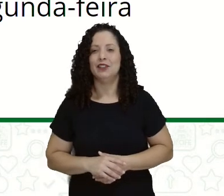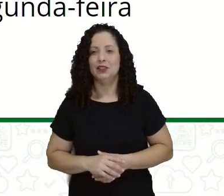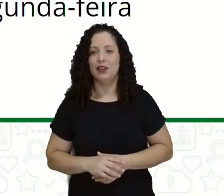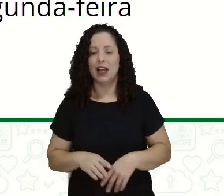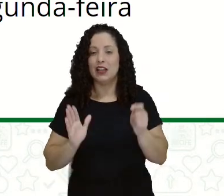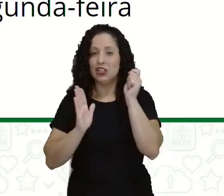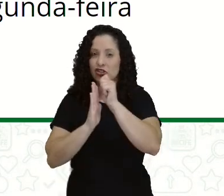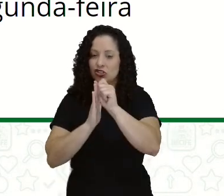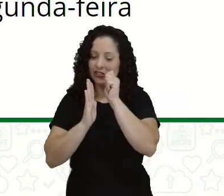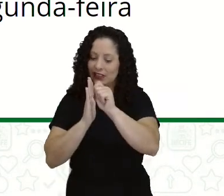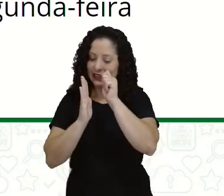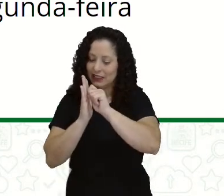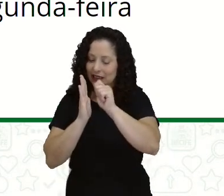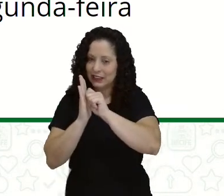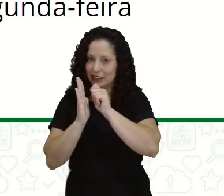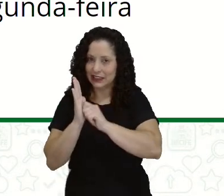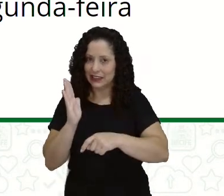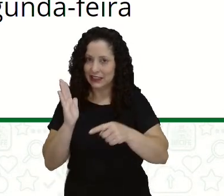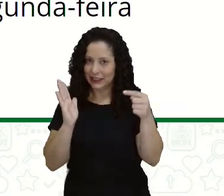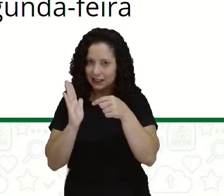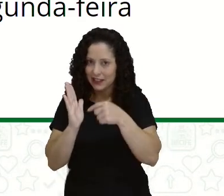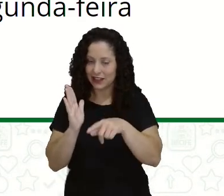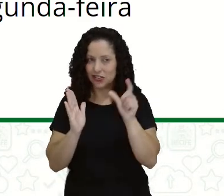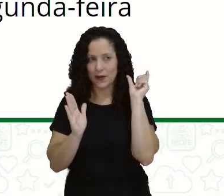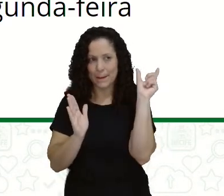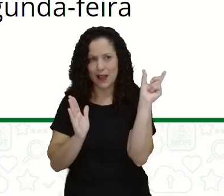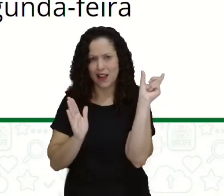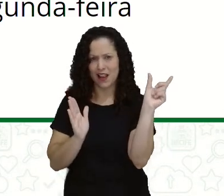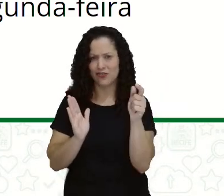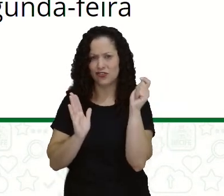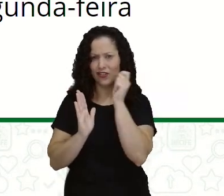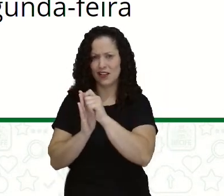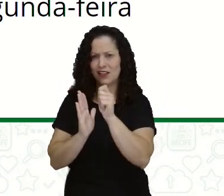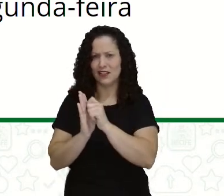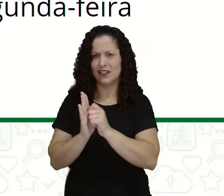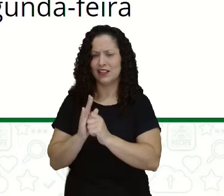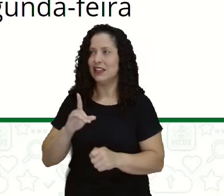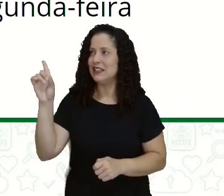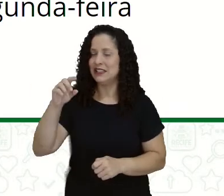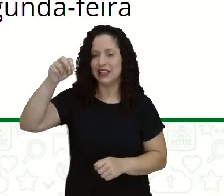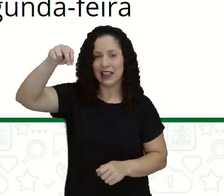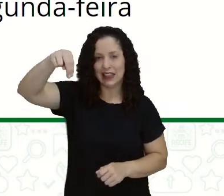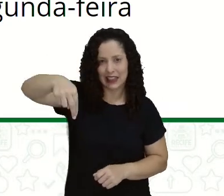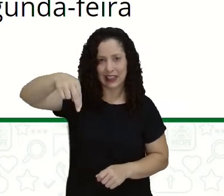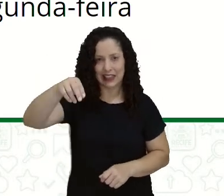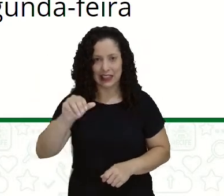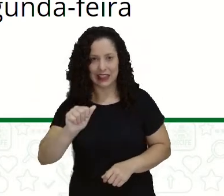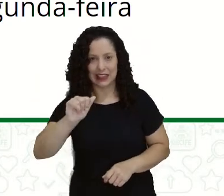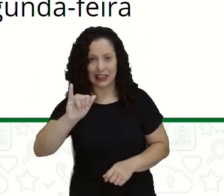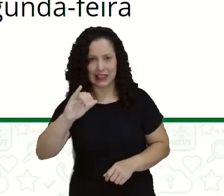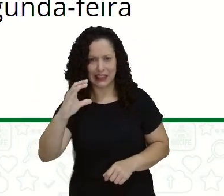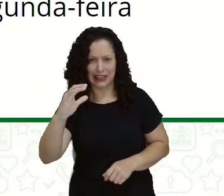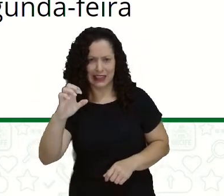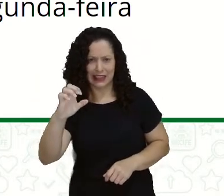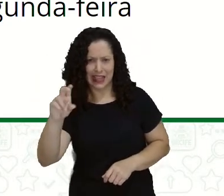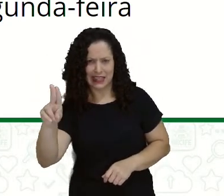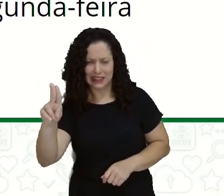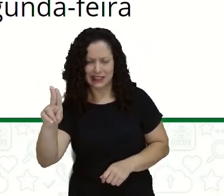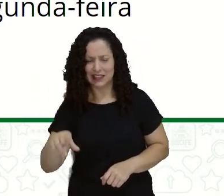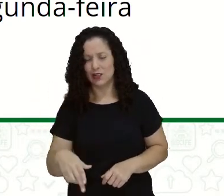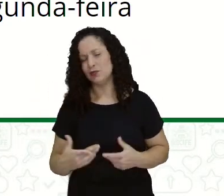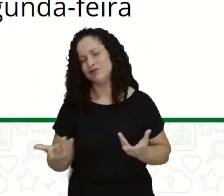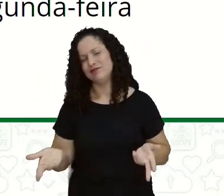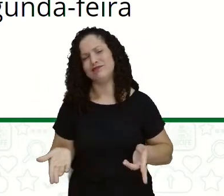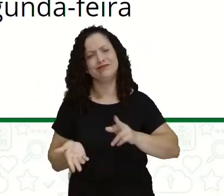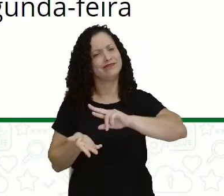escrita ortográfica dessas palavras seria essa. Esse nasceu, porque quando Marcílio pensou